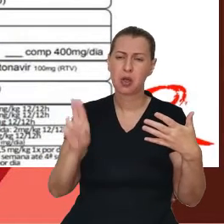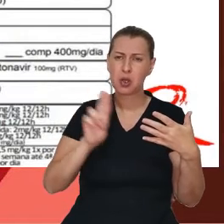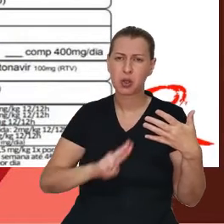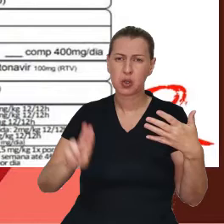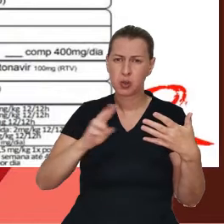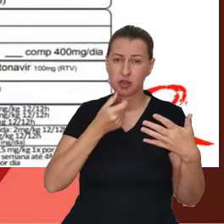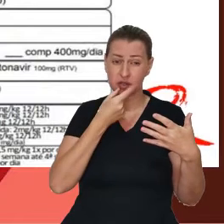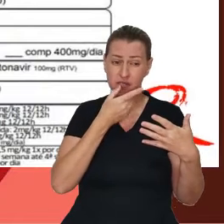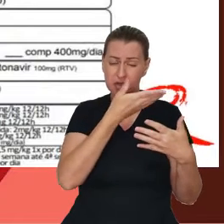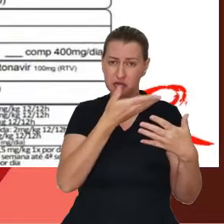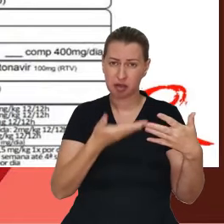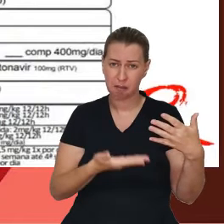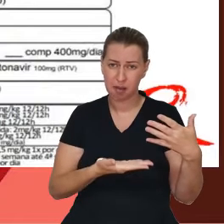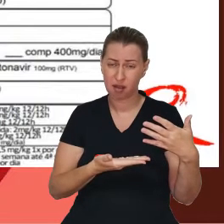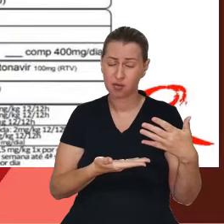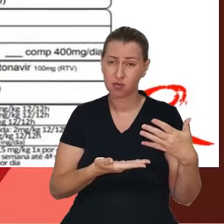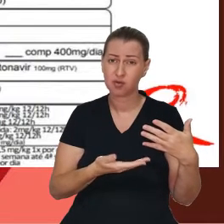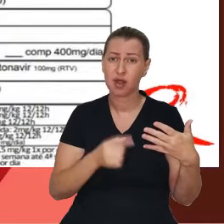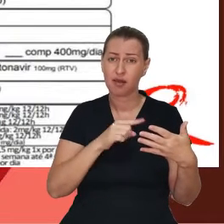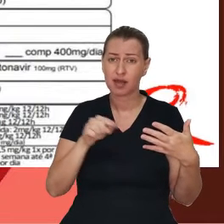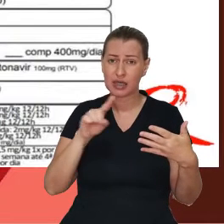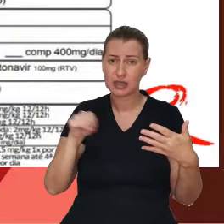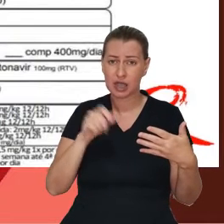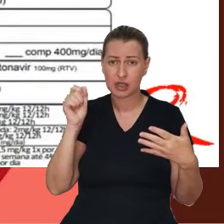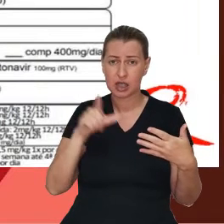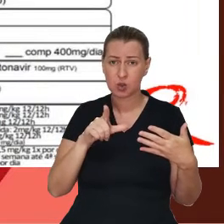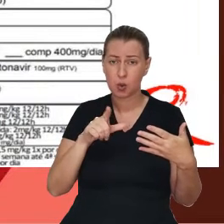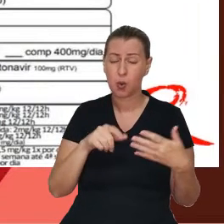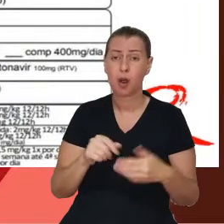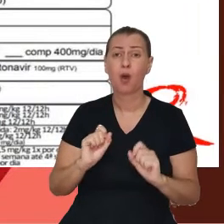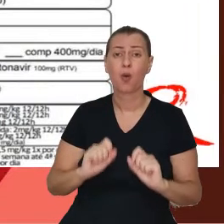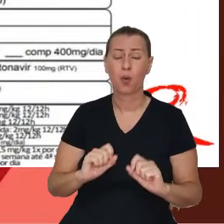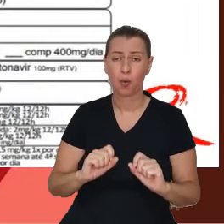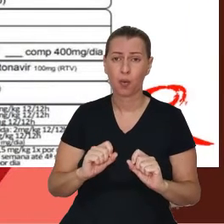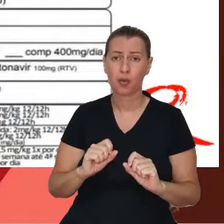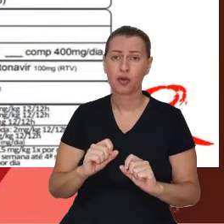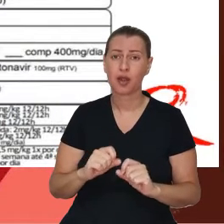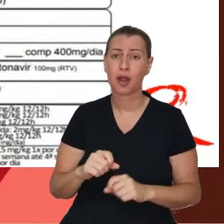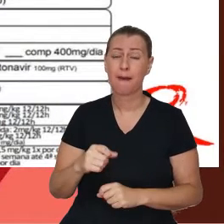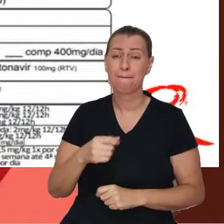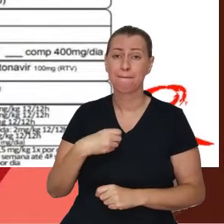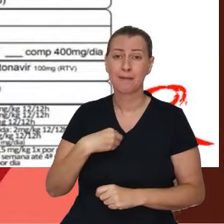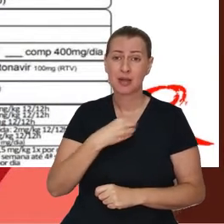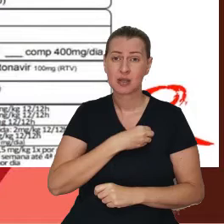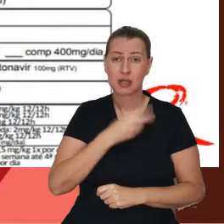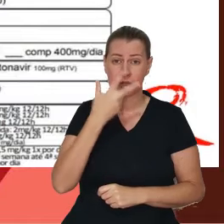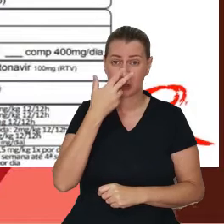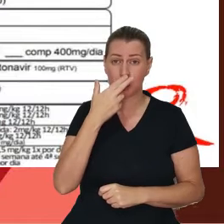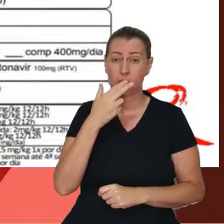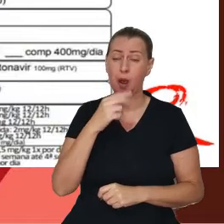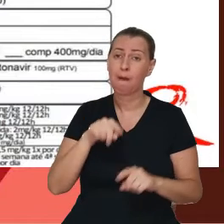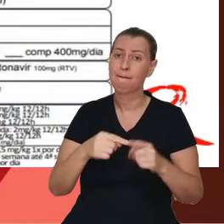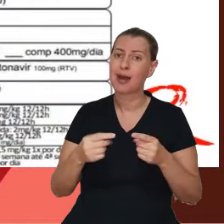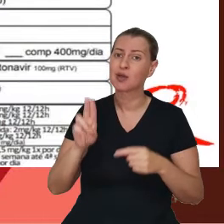fenitoína, fenobarbital, a medicação é a mesma, só uma outra posologia, usa dose dobrada